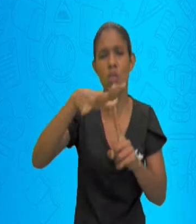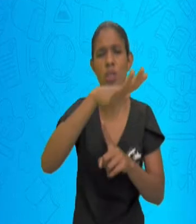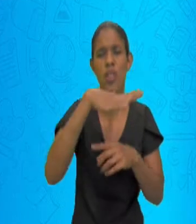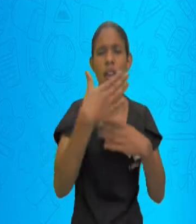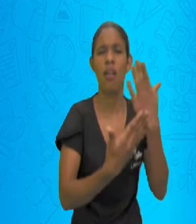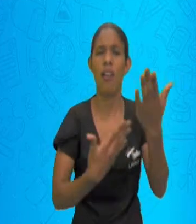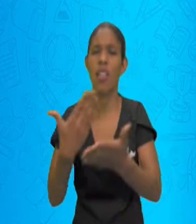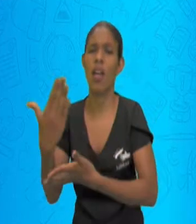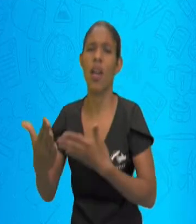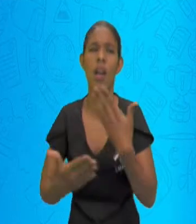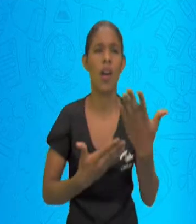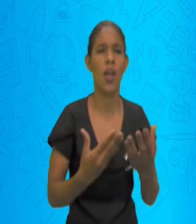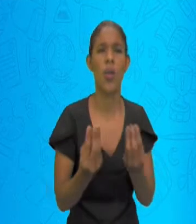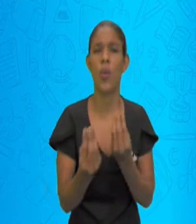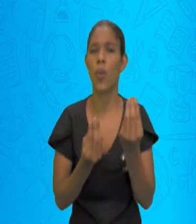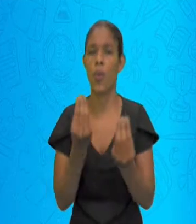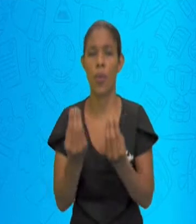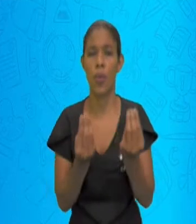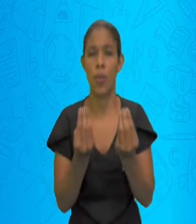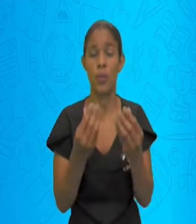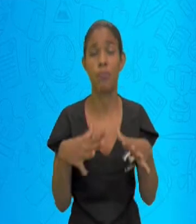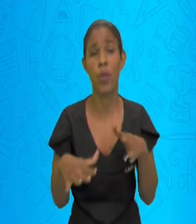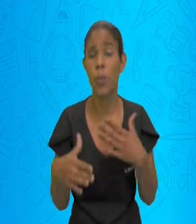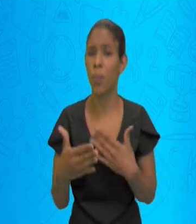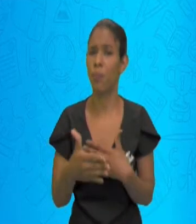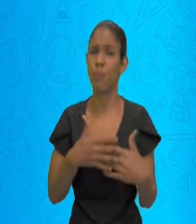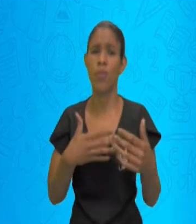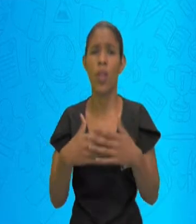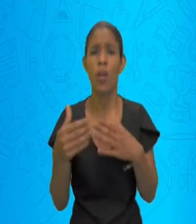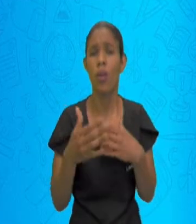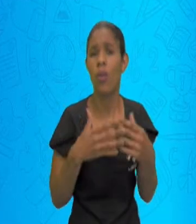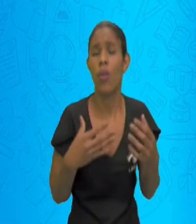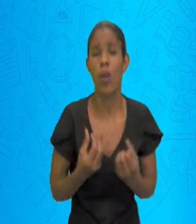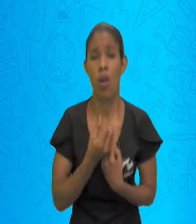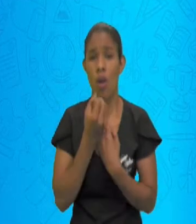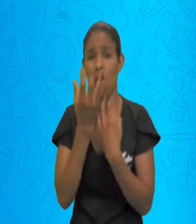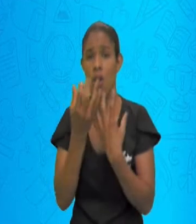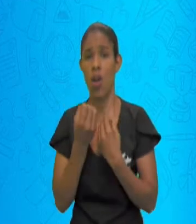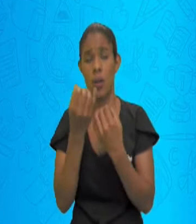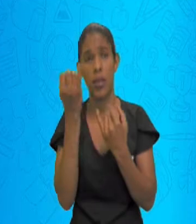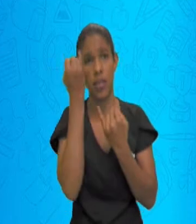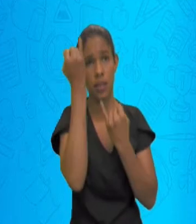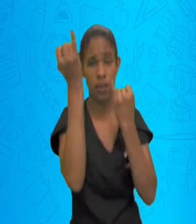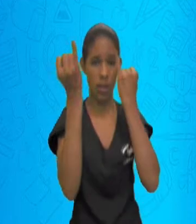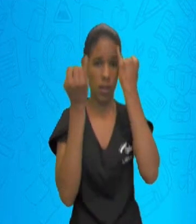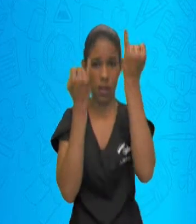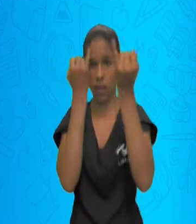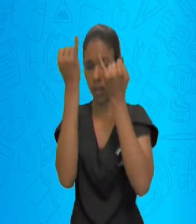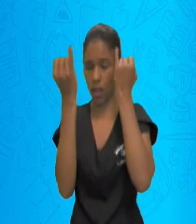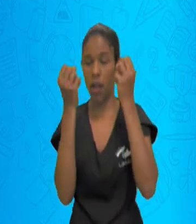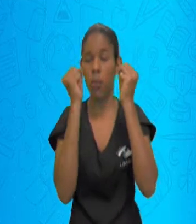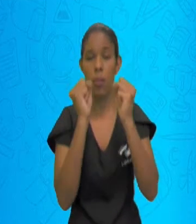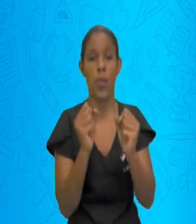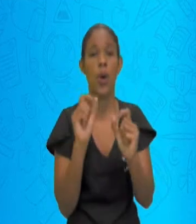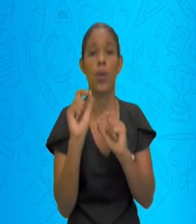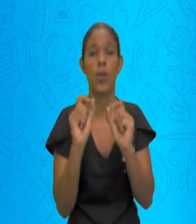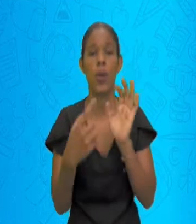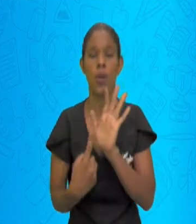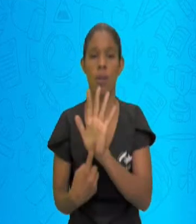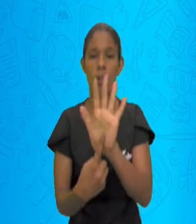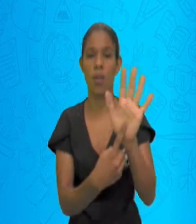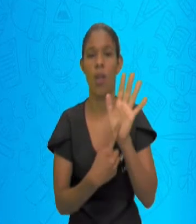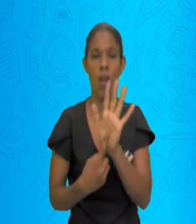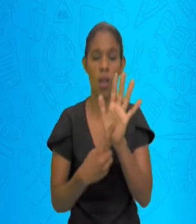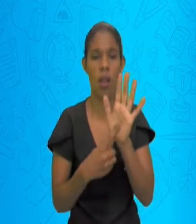artística. Qualquer forma de expressão de ideia, podendo ser feitas através da música, da pintura,